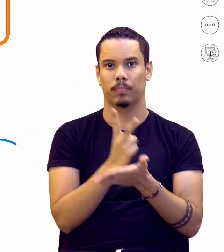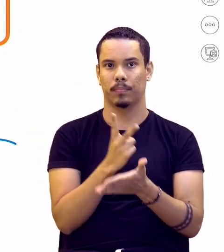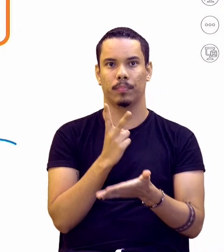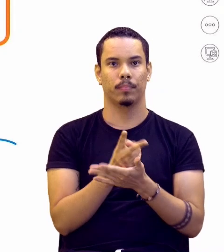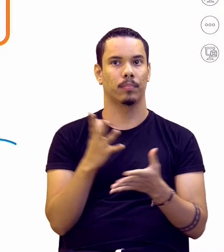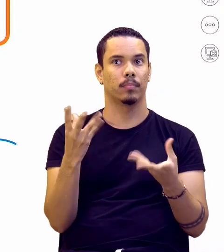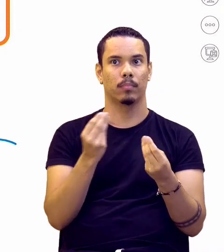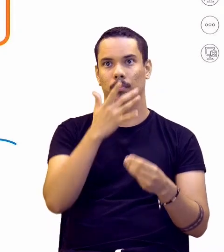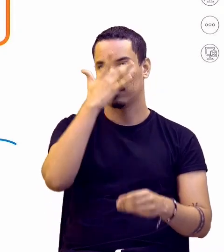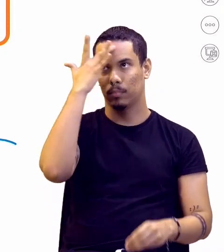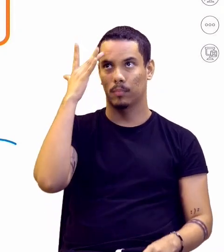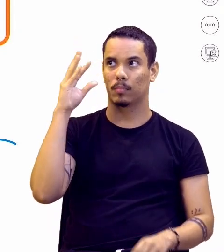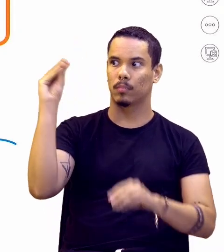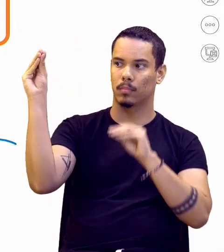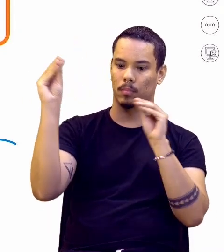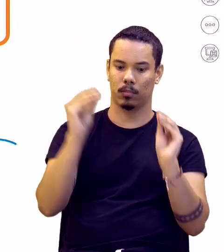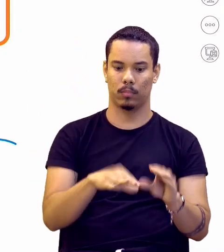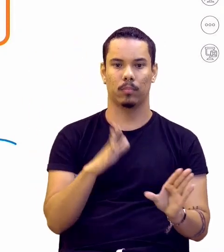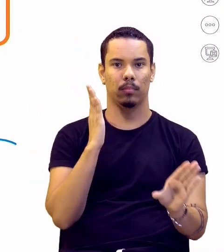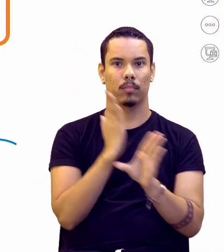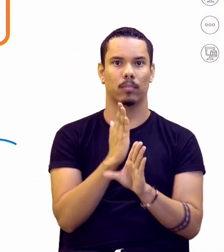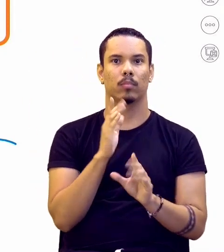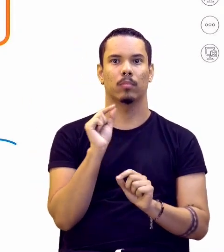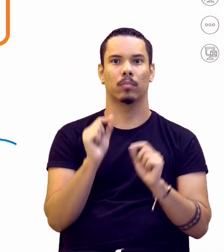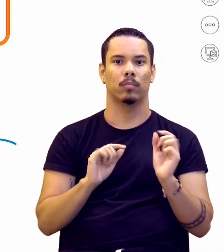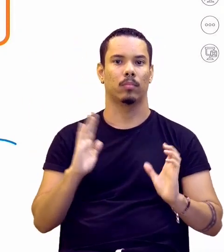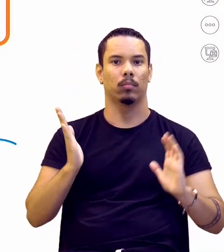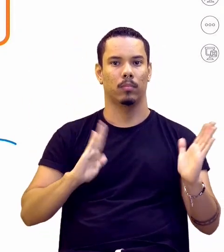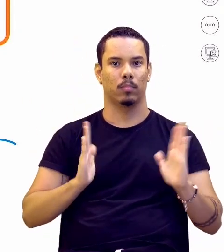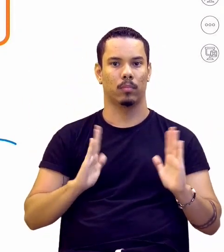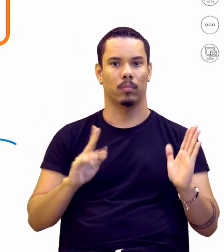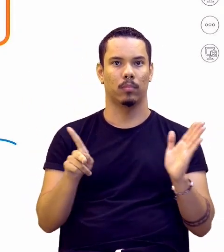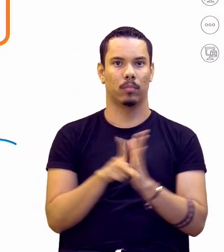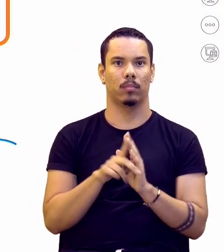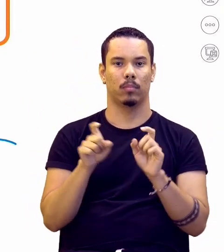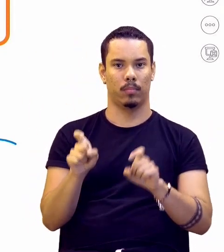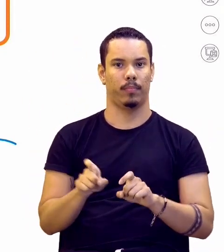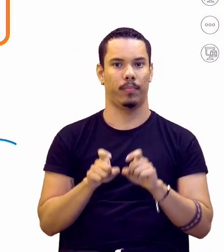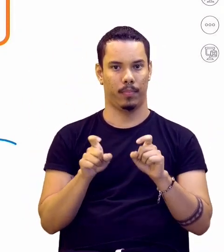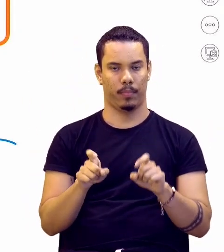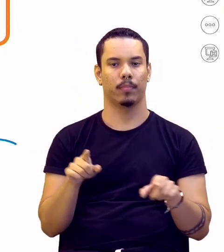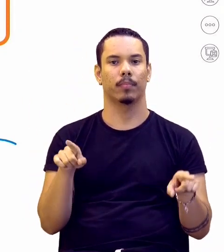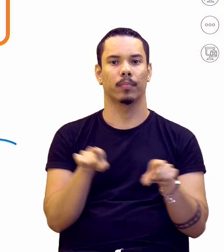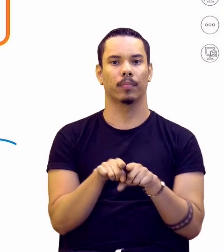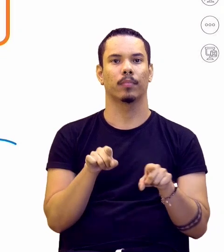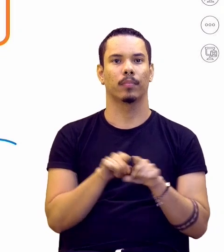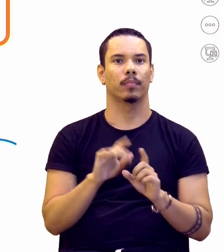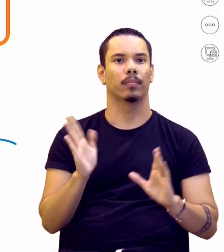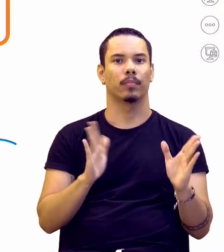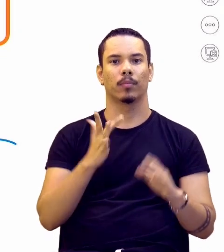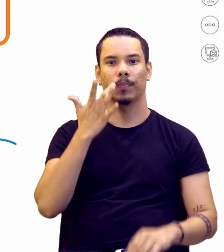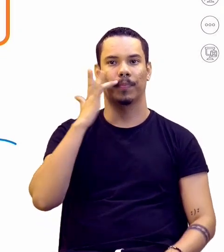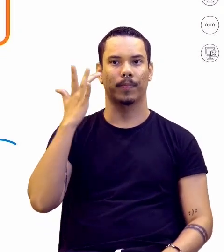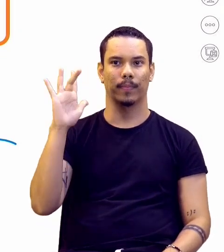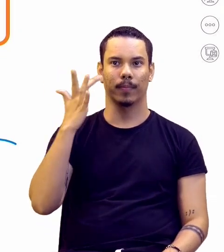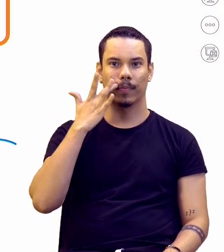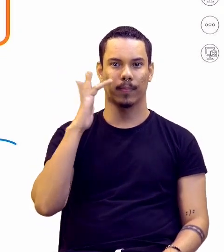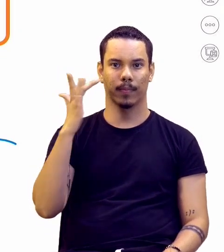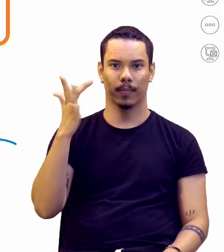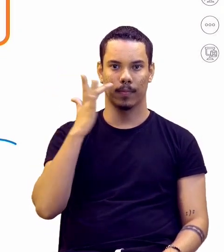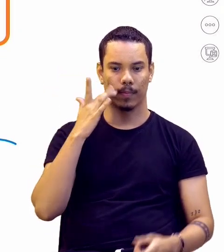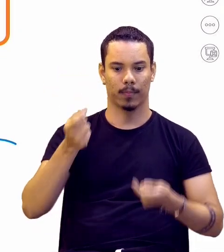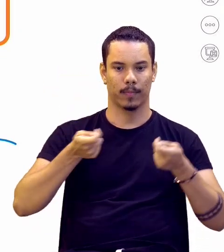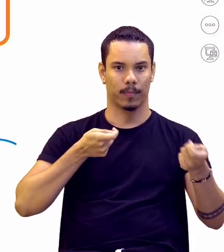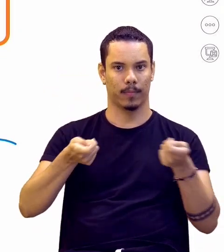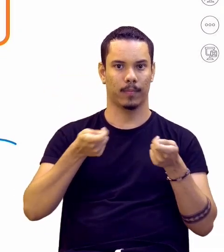para cá em função do ciclo da agrícola. E também o ciclo do ouro, a questão dos garimpos.